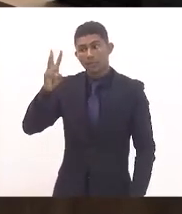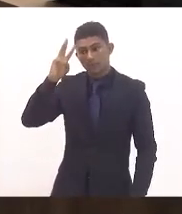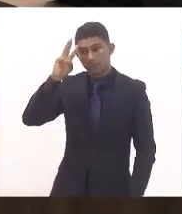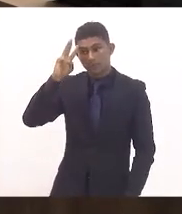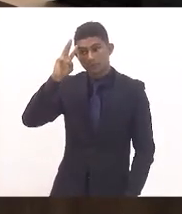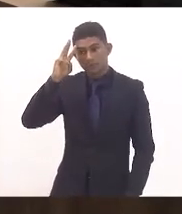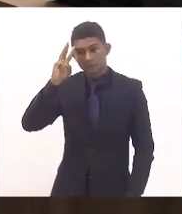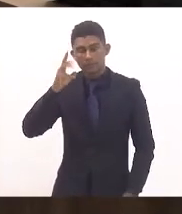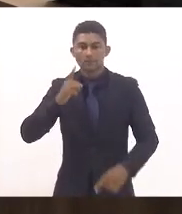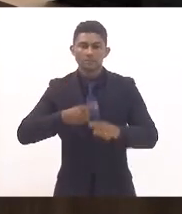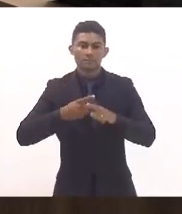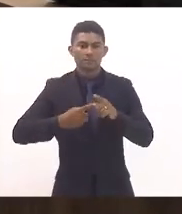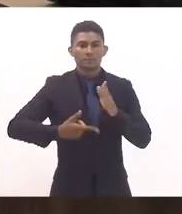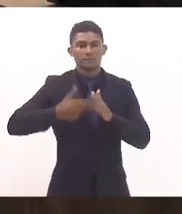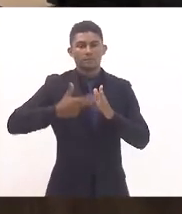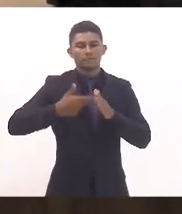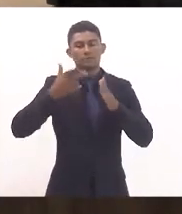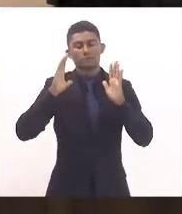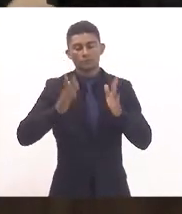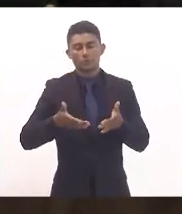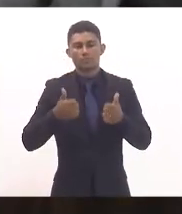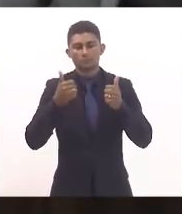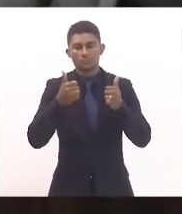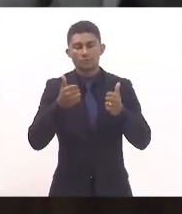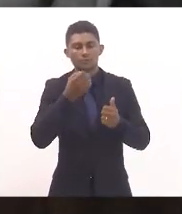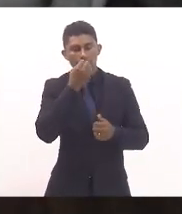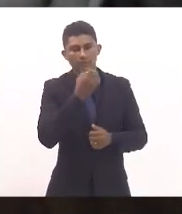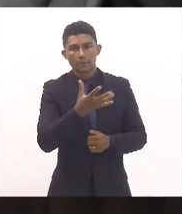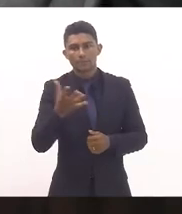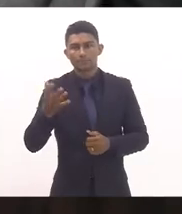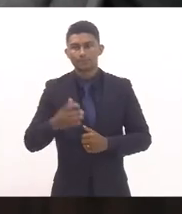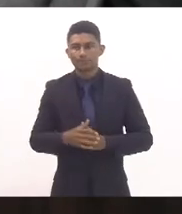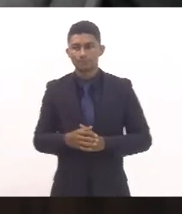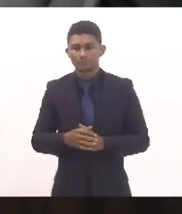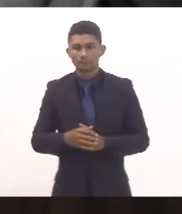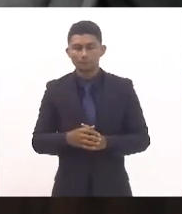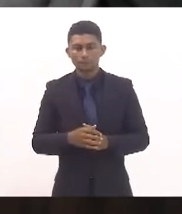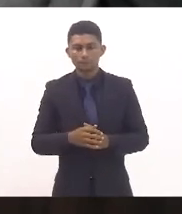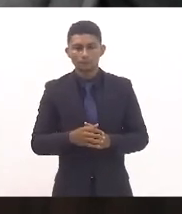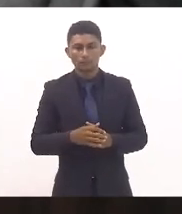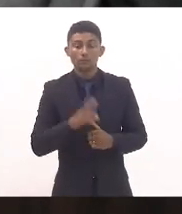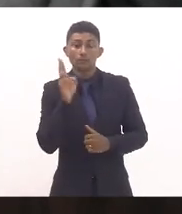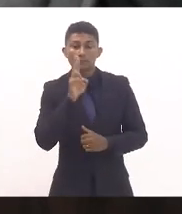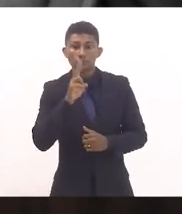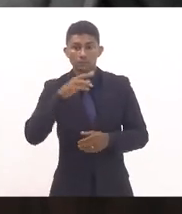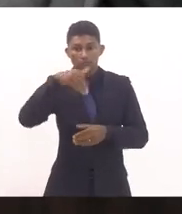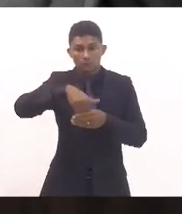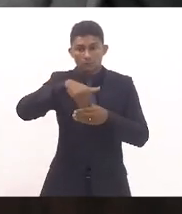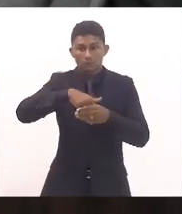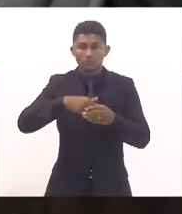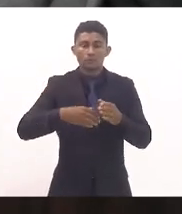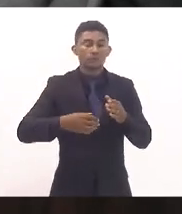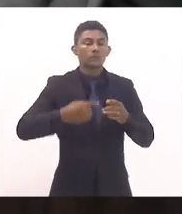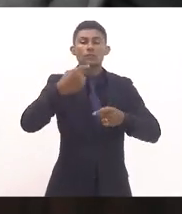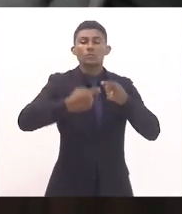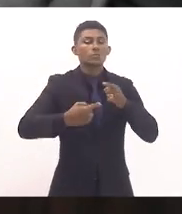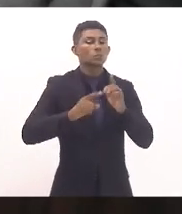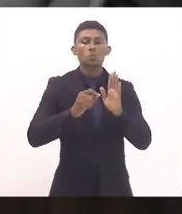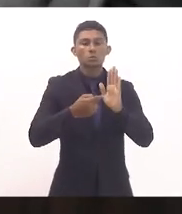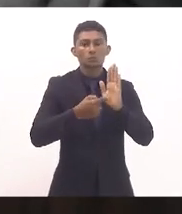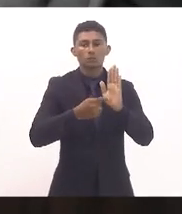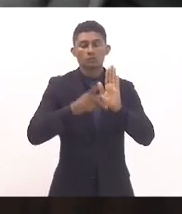uma cirurgia, mas já está recuperado. Que bom. Em regime de urgência, em votação, em discussão única, projeto de